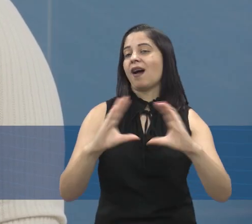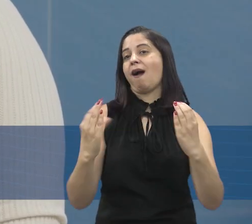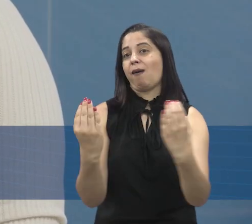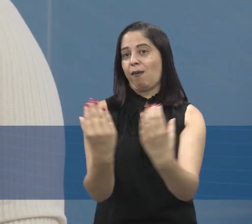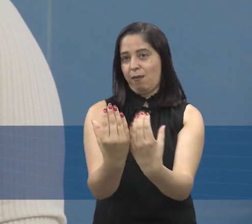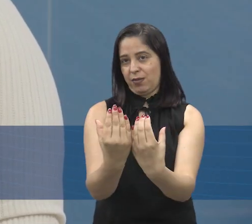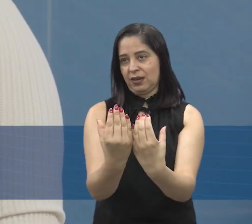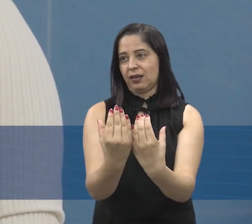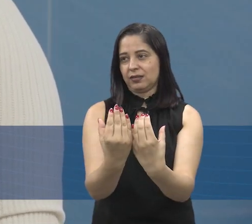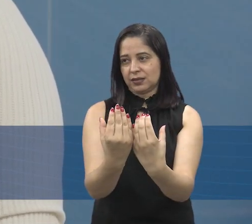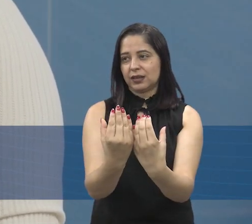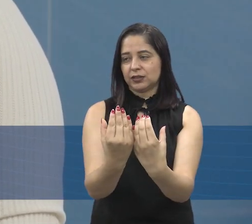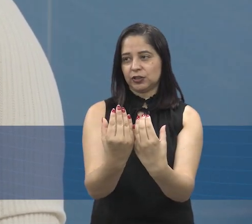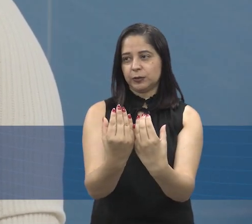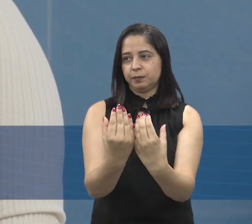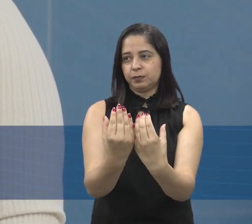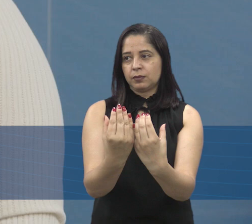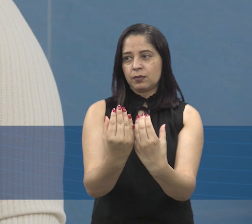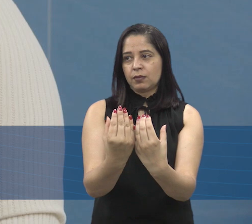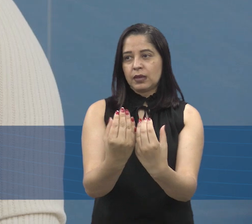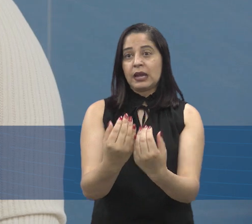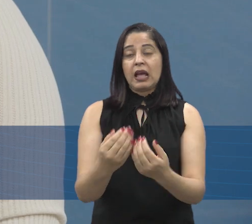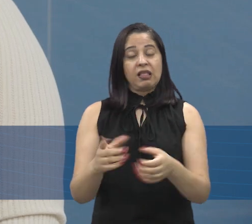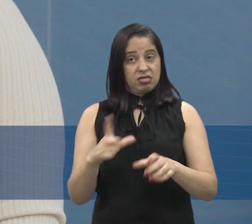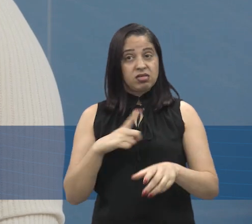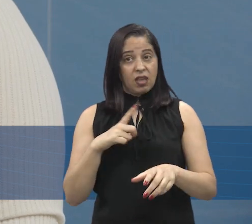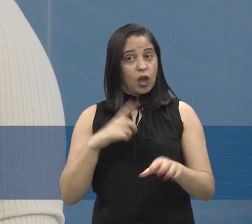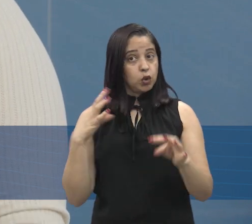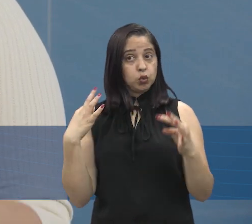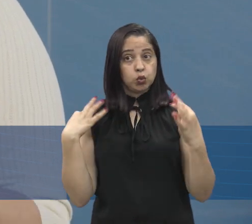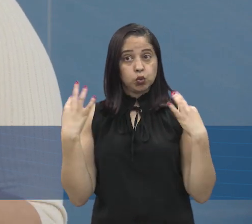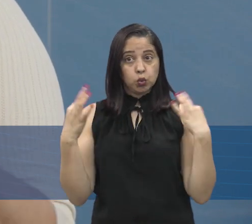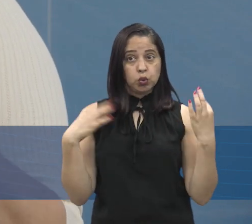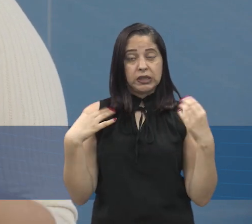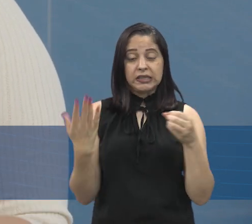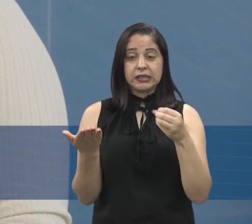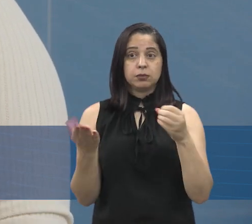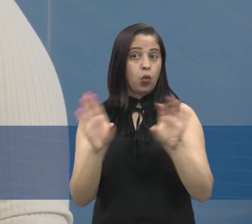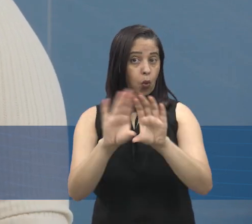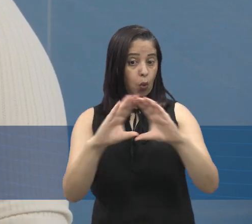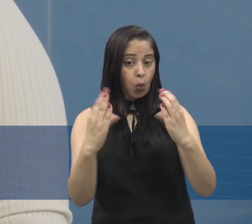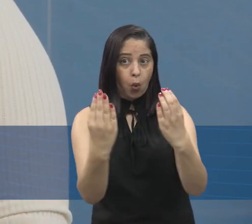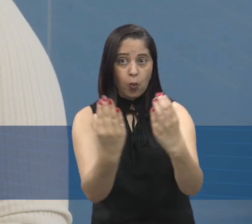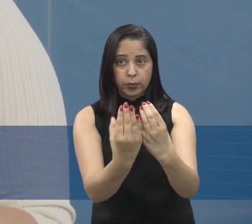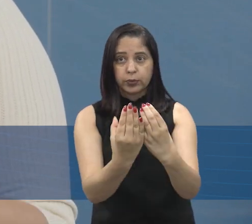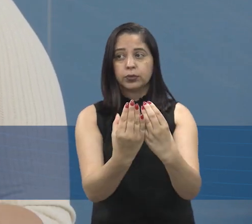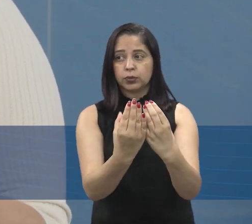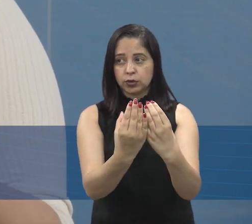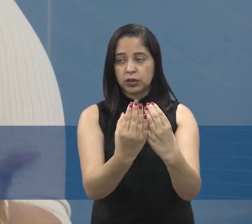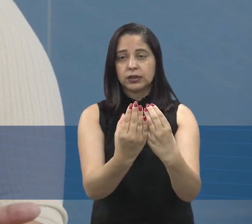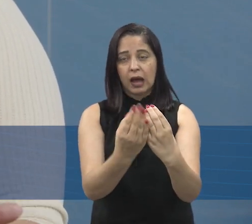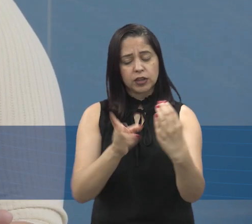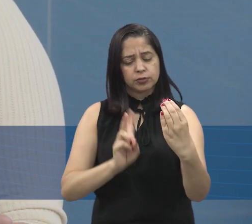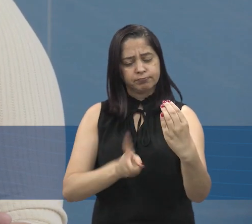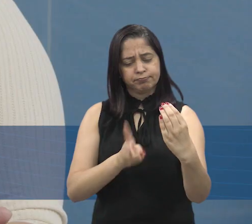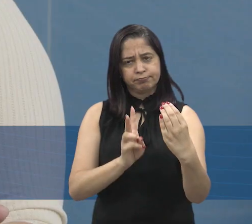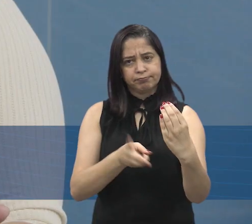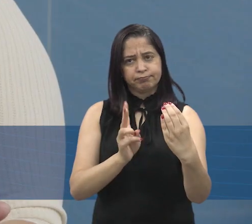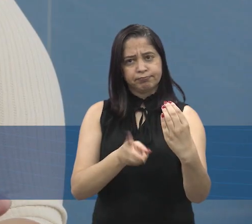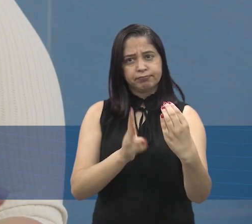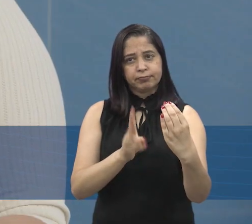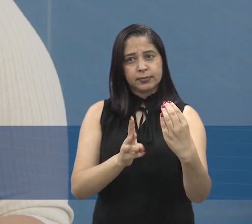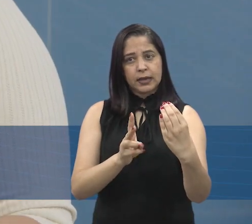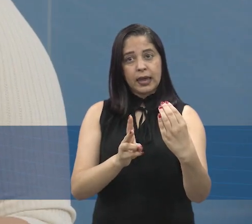que o turismo ele tem que ser bom primeiro para a sua comunidade local, para ele ser bom para o